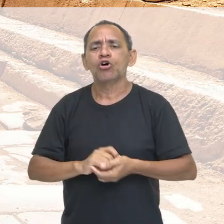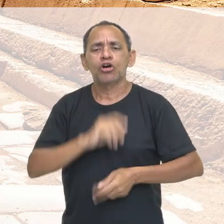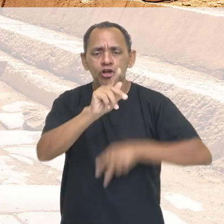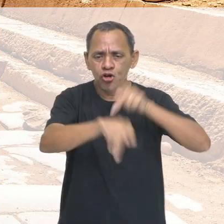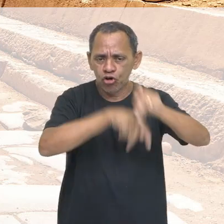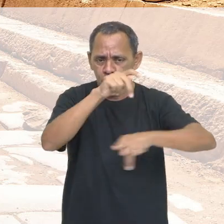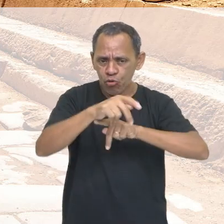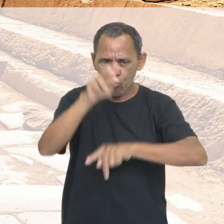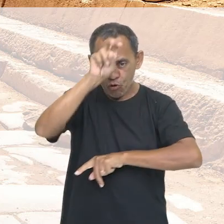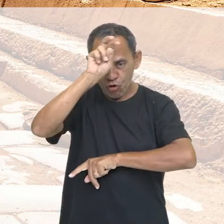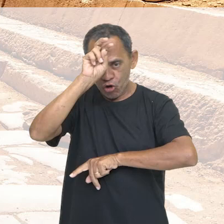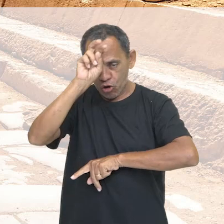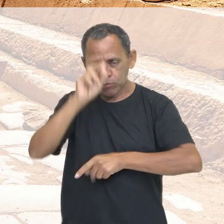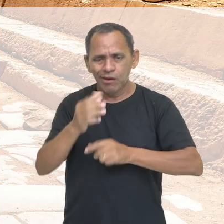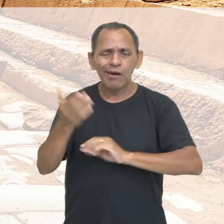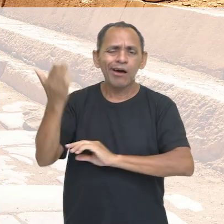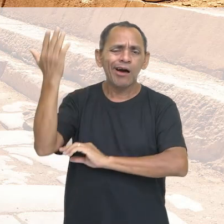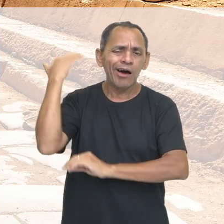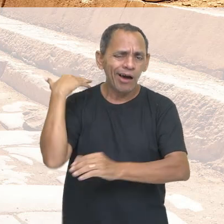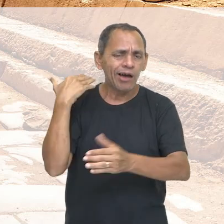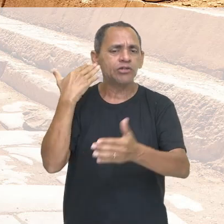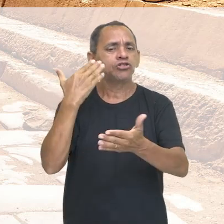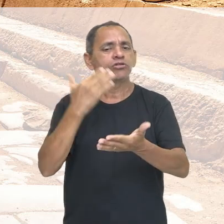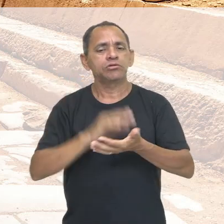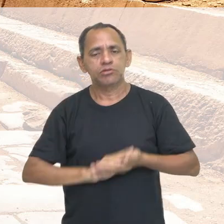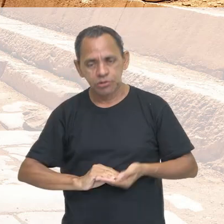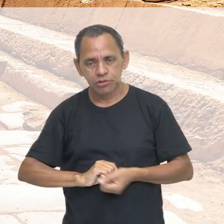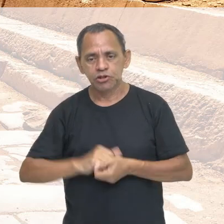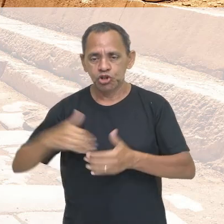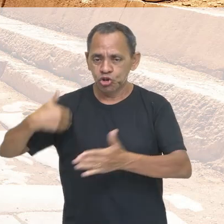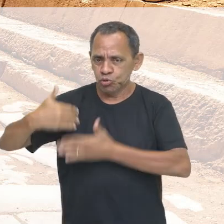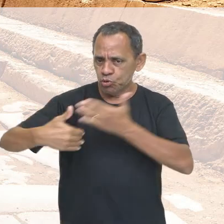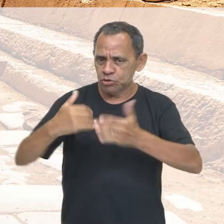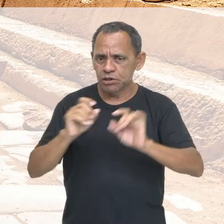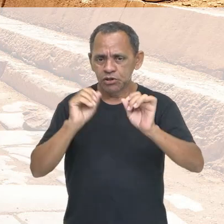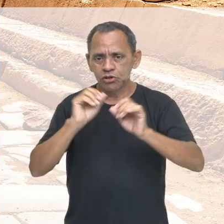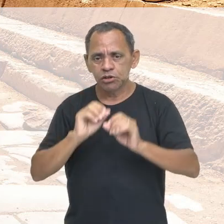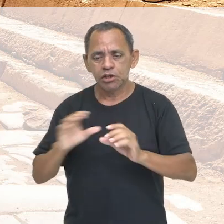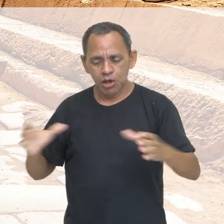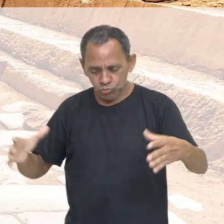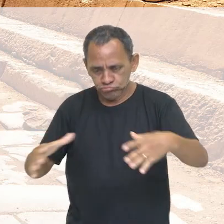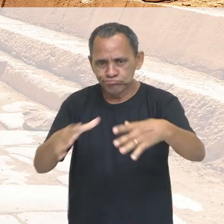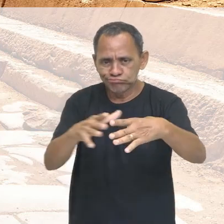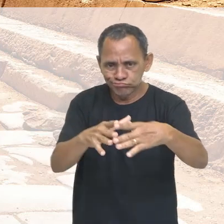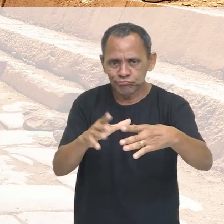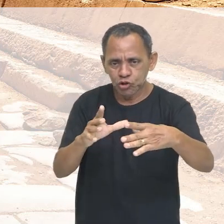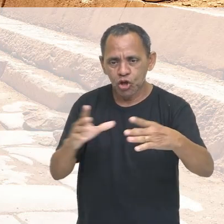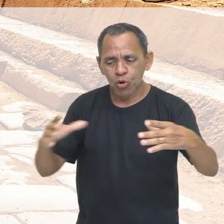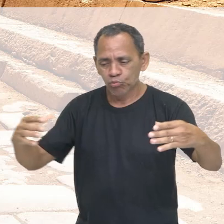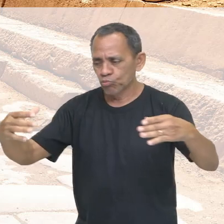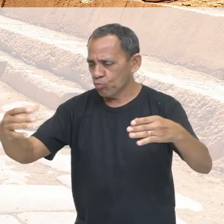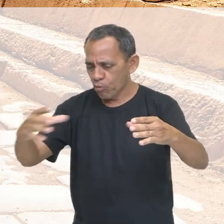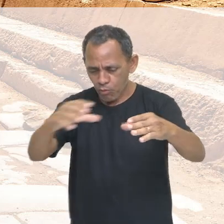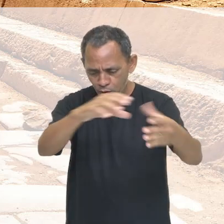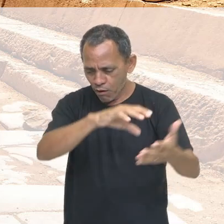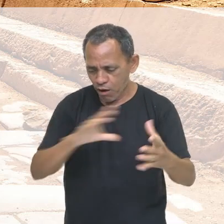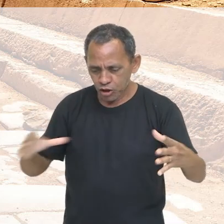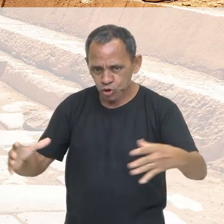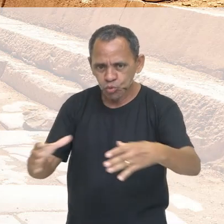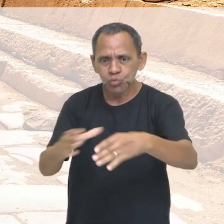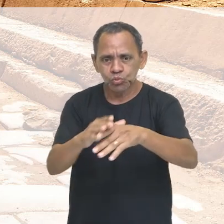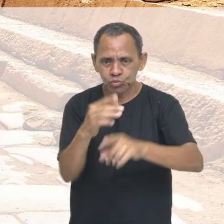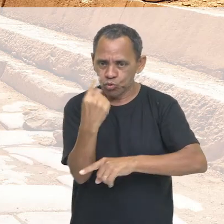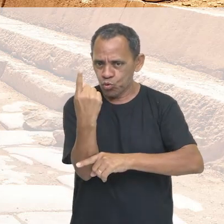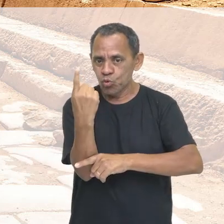egípcia, né, antes do processo de unificação, você vai ter, né, uma